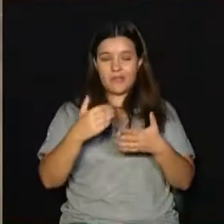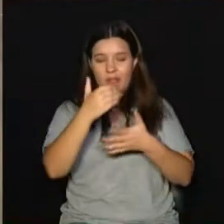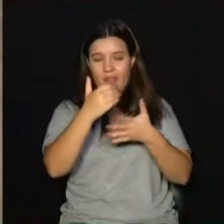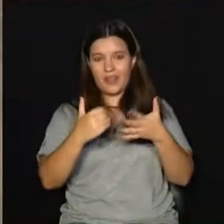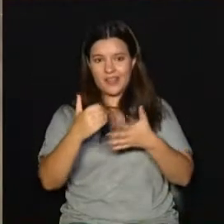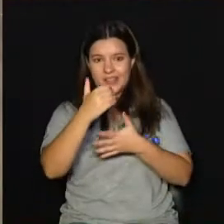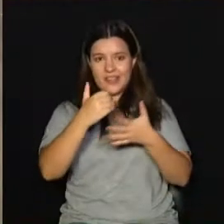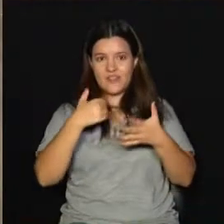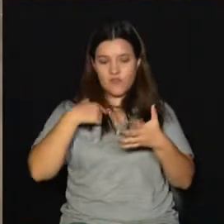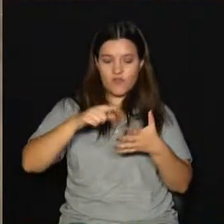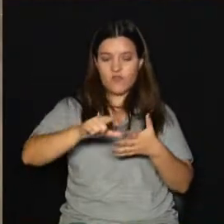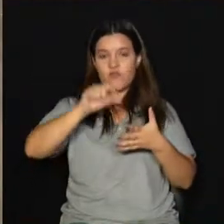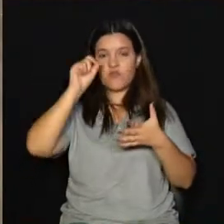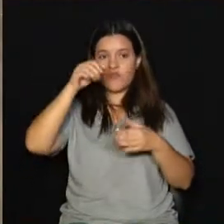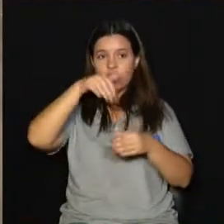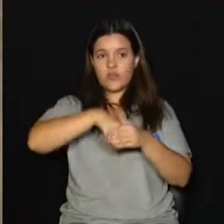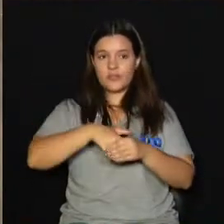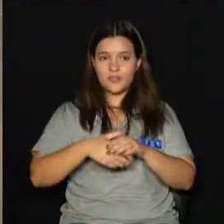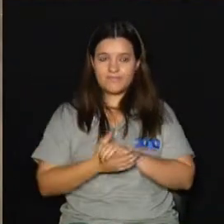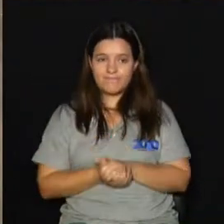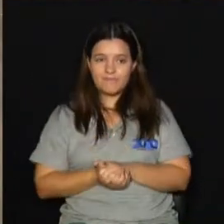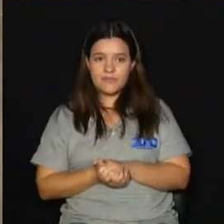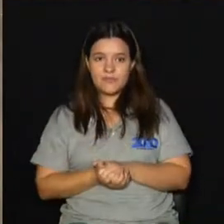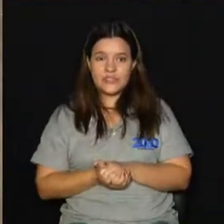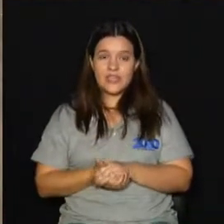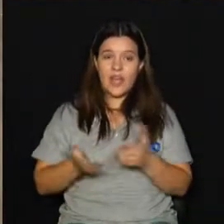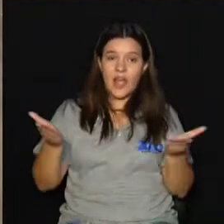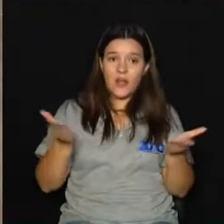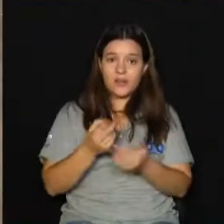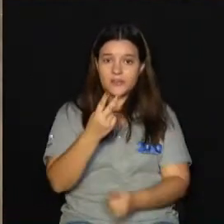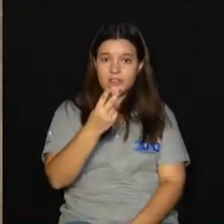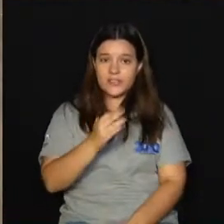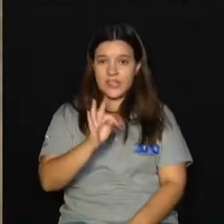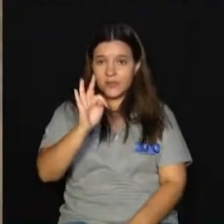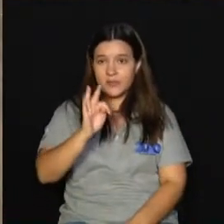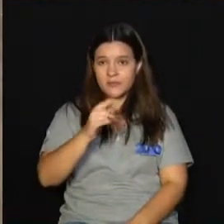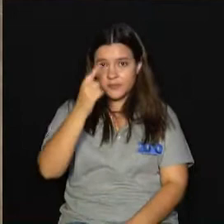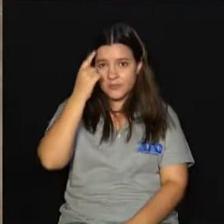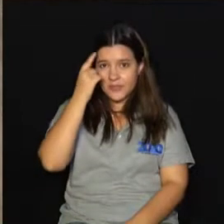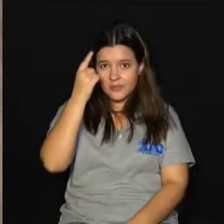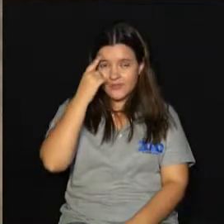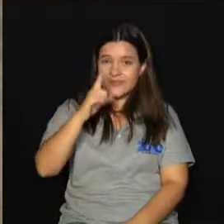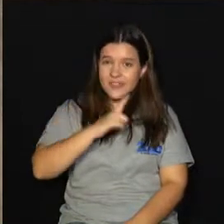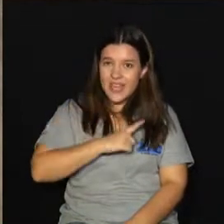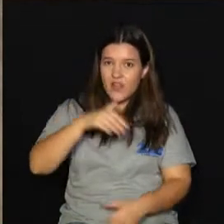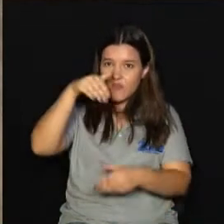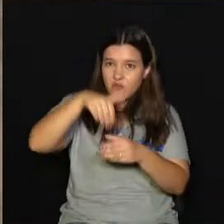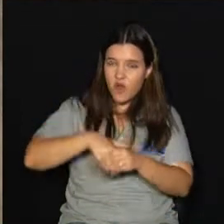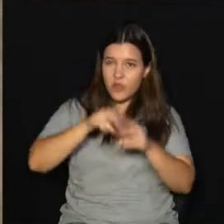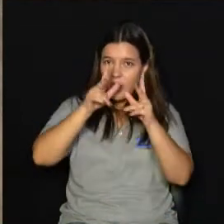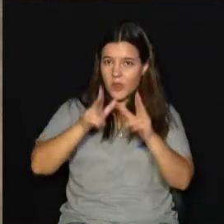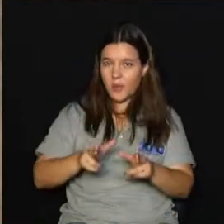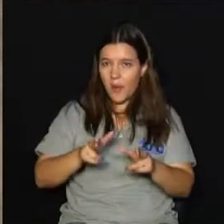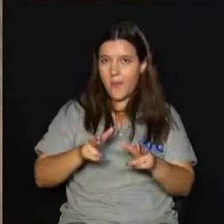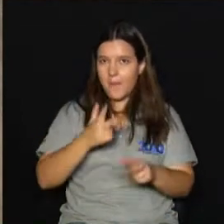vou acabar votando nele. Para este segundo turno, você enxerga um voto útil ou não?